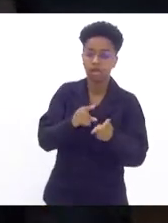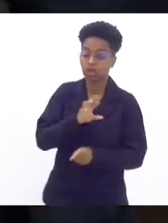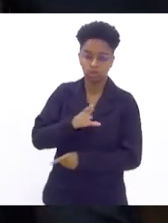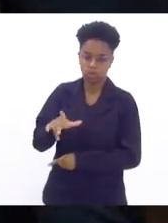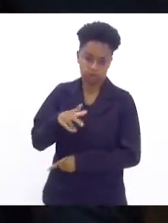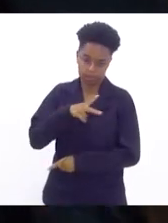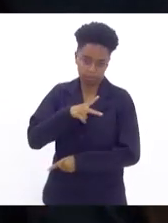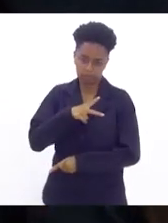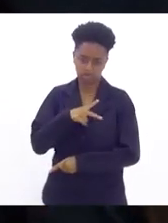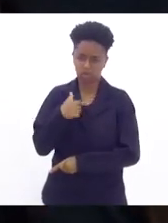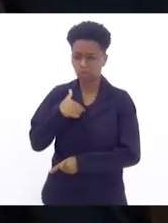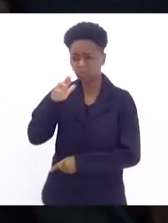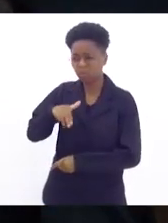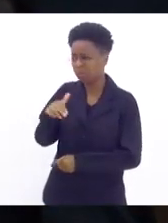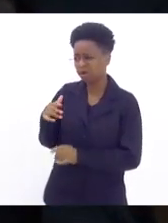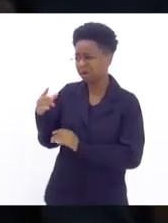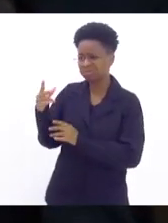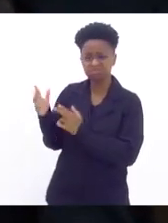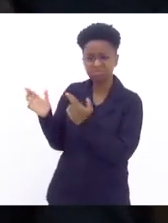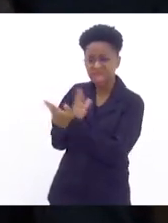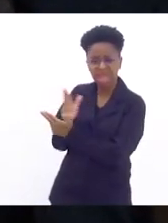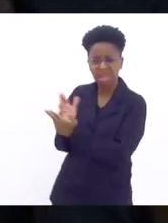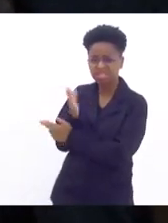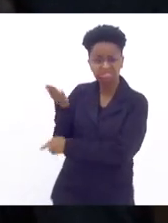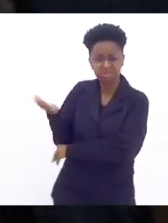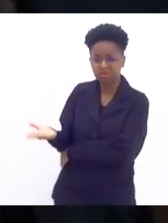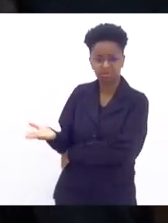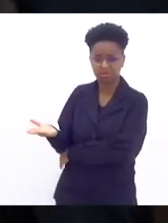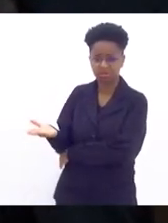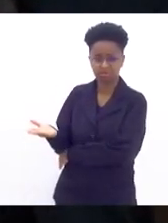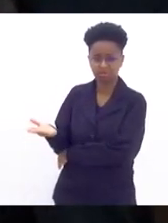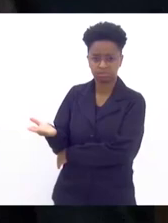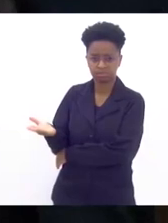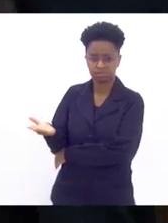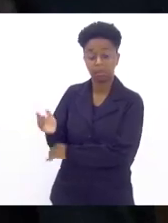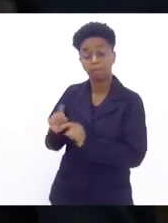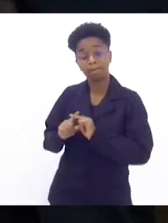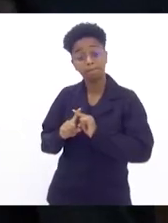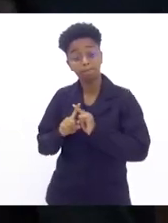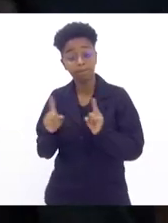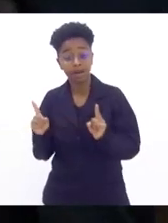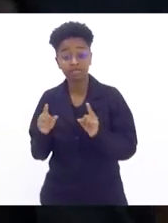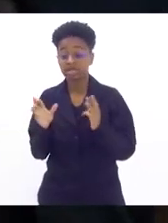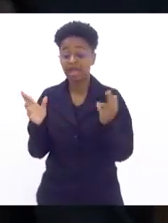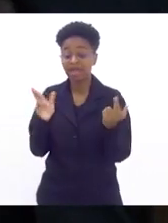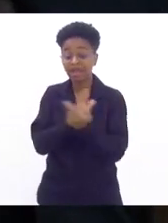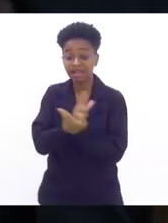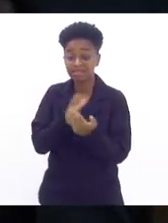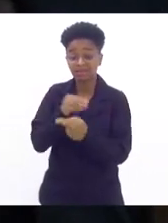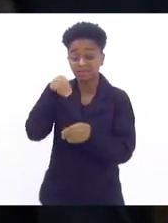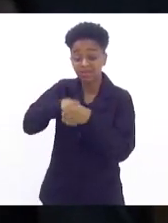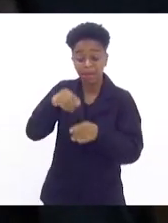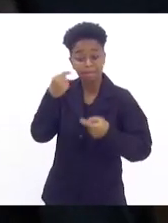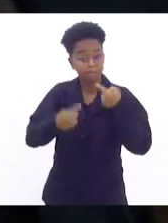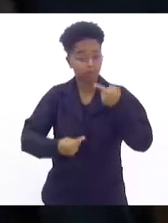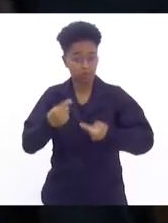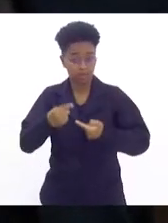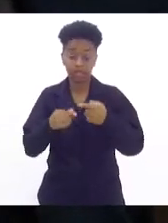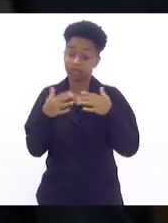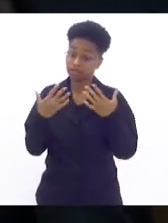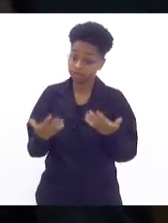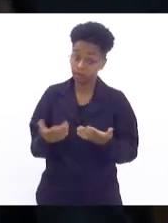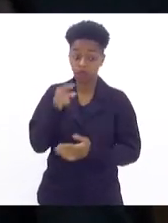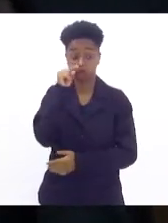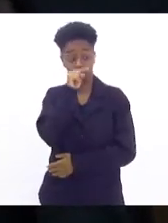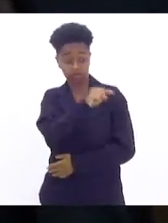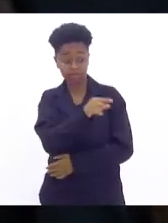pessoais porque eu nunca tive qualquer relação pessoal com esse senhor mas relações na política então vossa